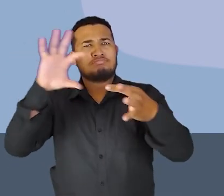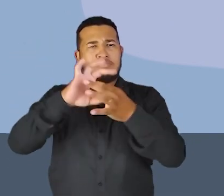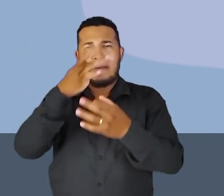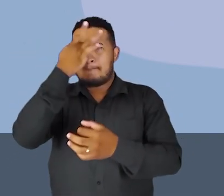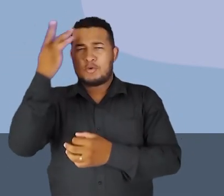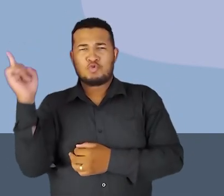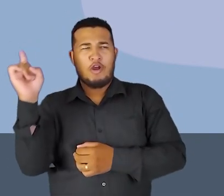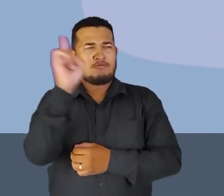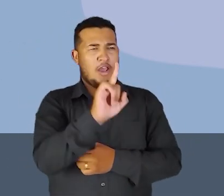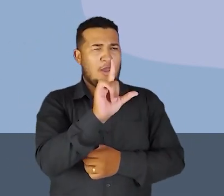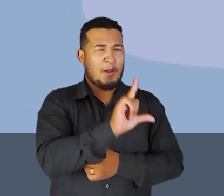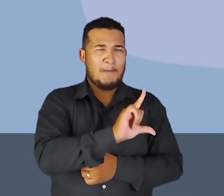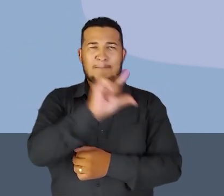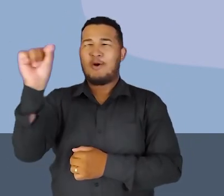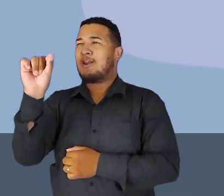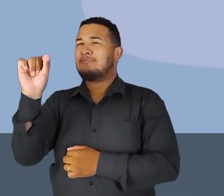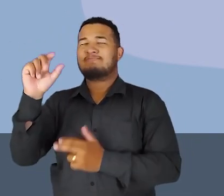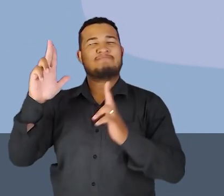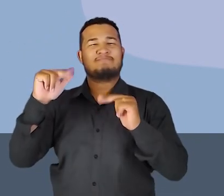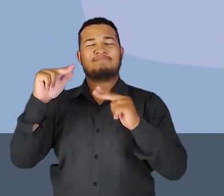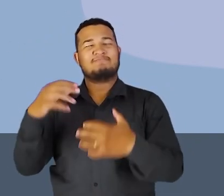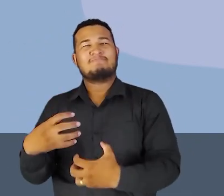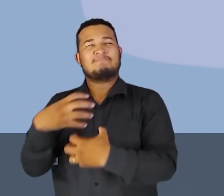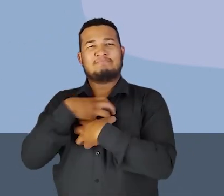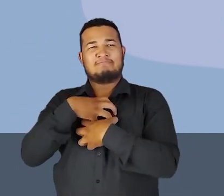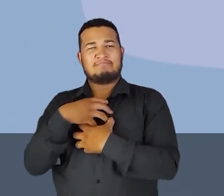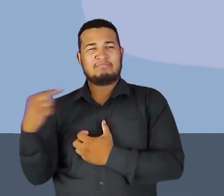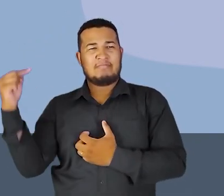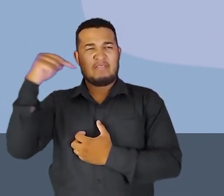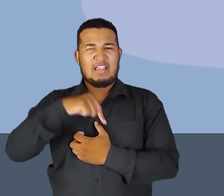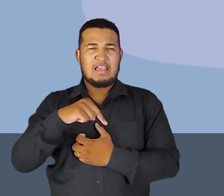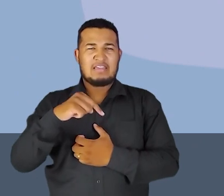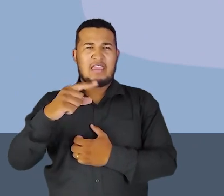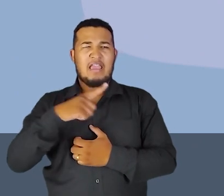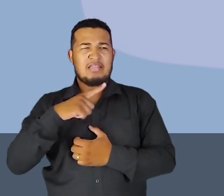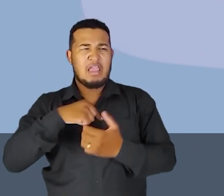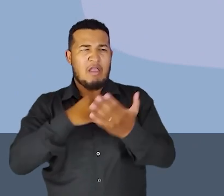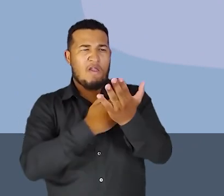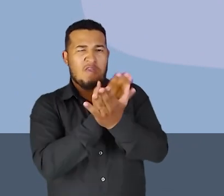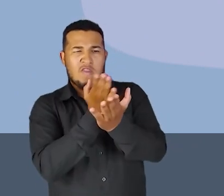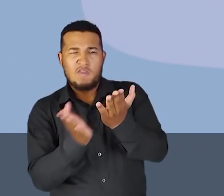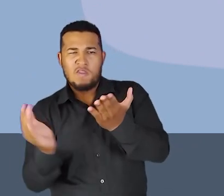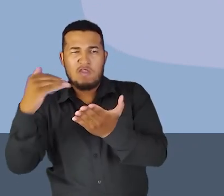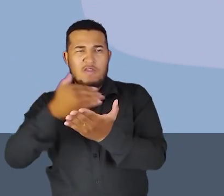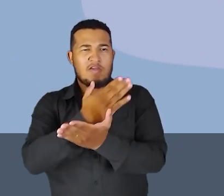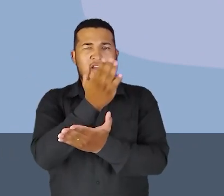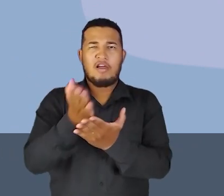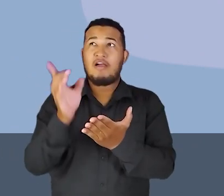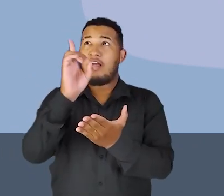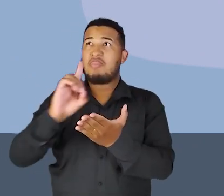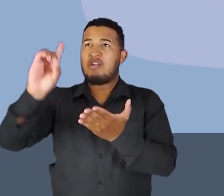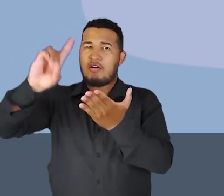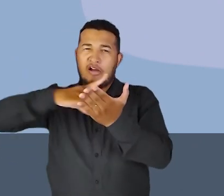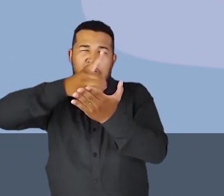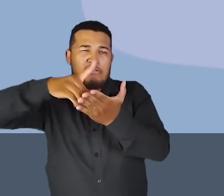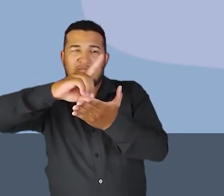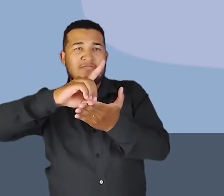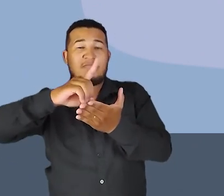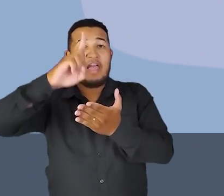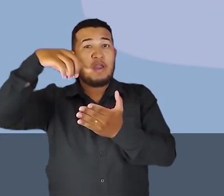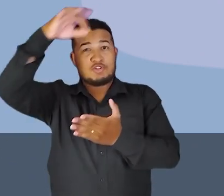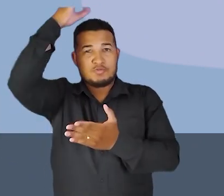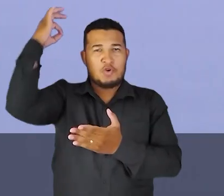mais vai embora. Por aqui, Deus não escreve por linhas tortas, é o Espírito Santo a